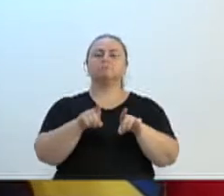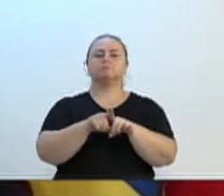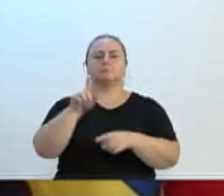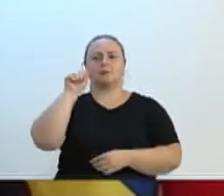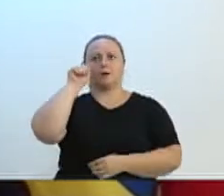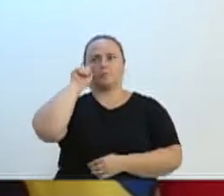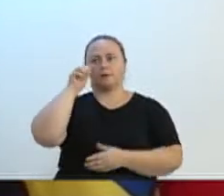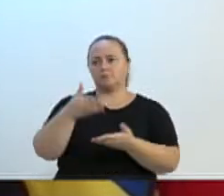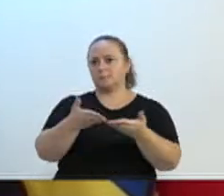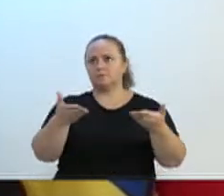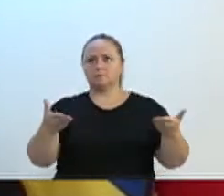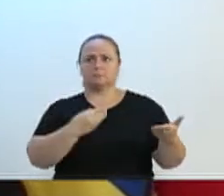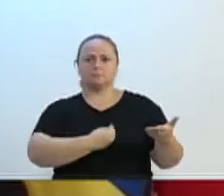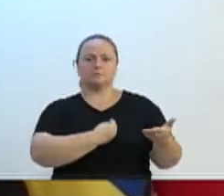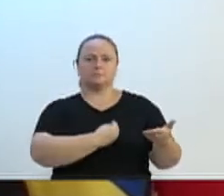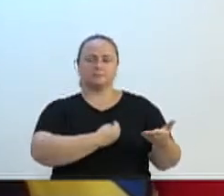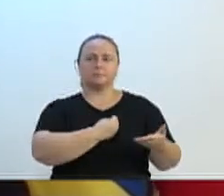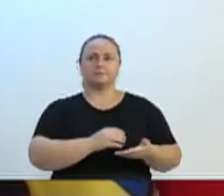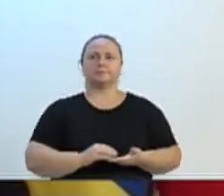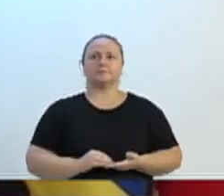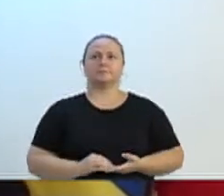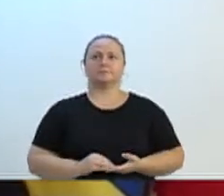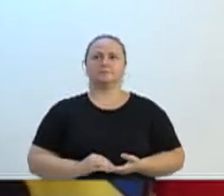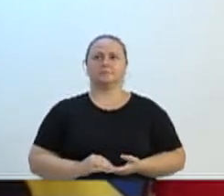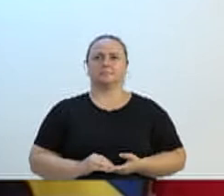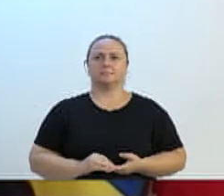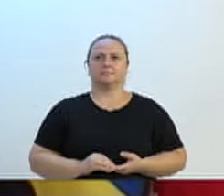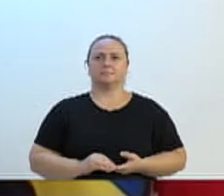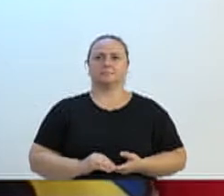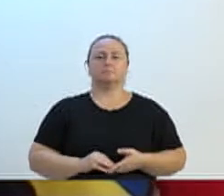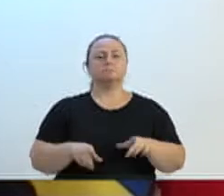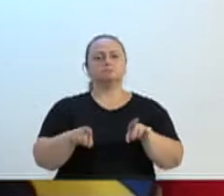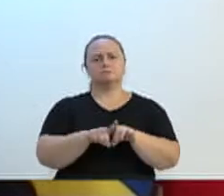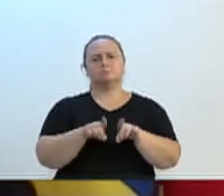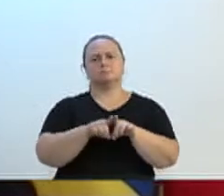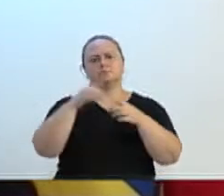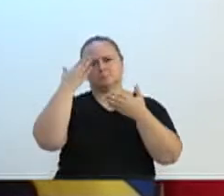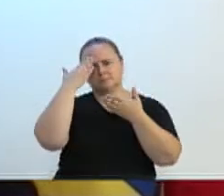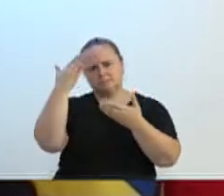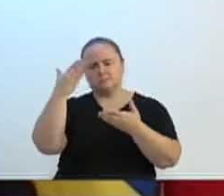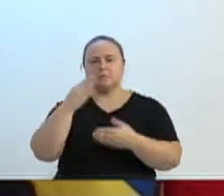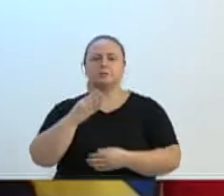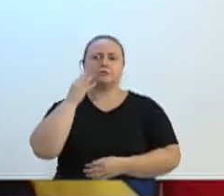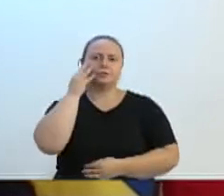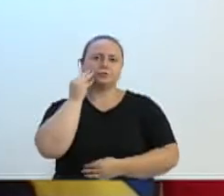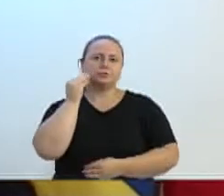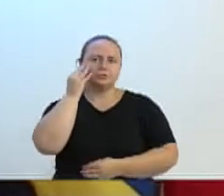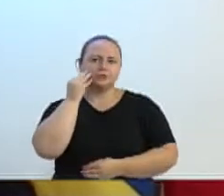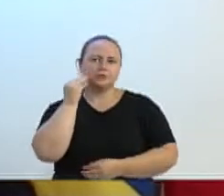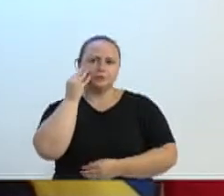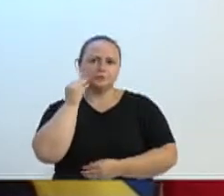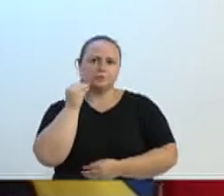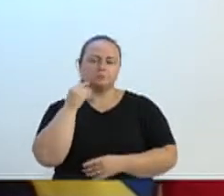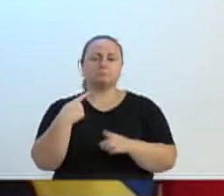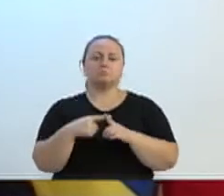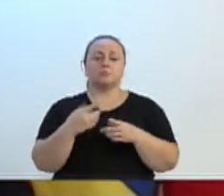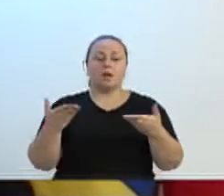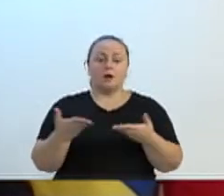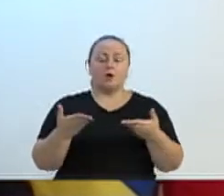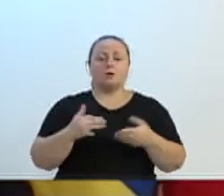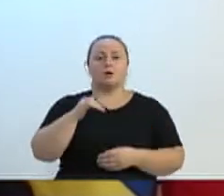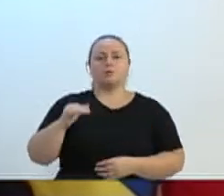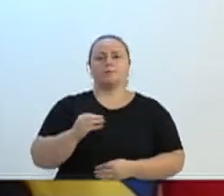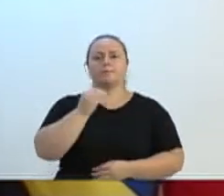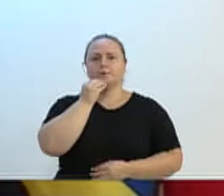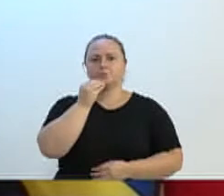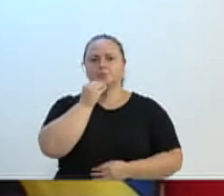os demais presentes. Gostaria de agradecer ao vereador professor Gilson pela oportunidade de fala, onde